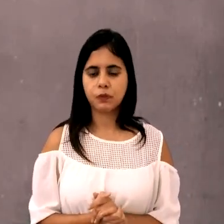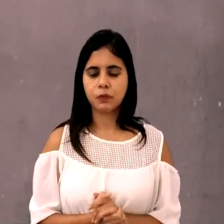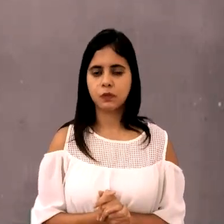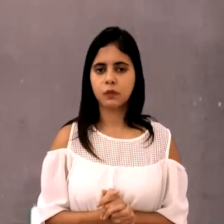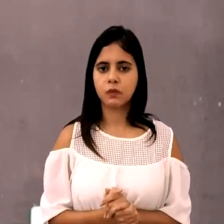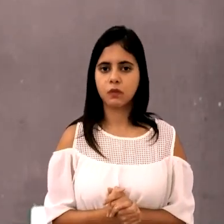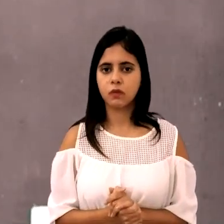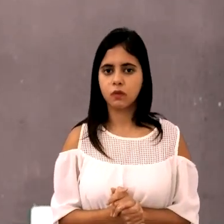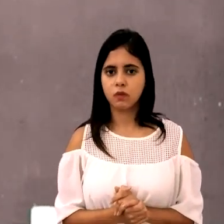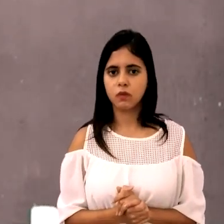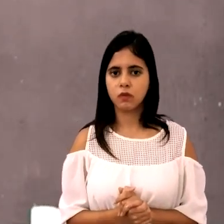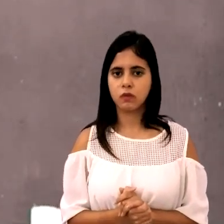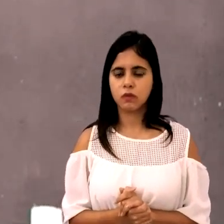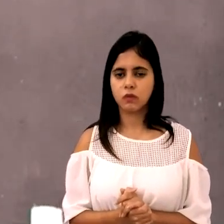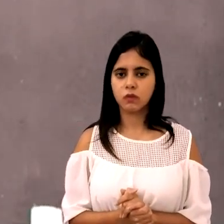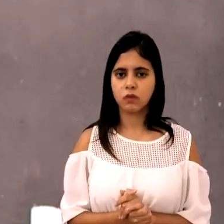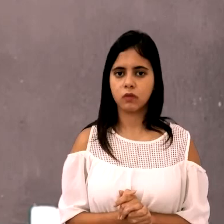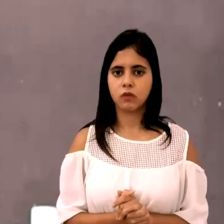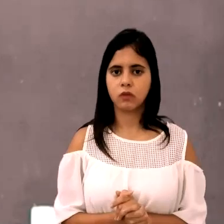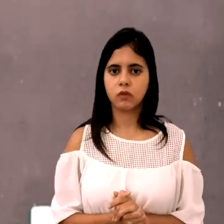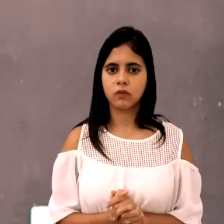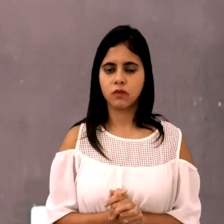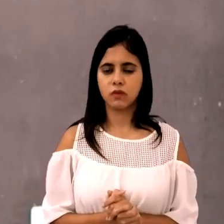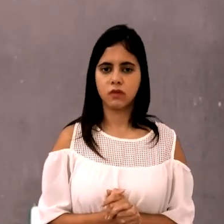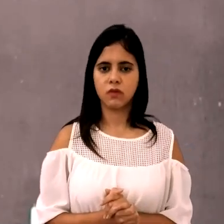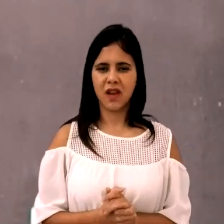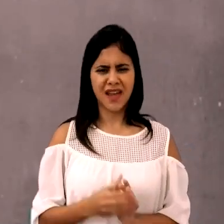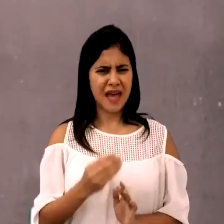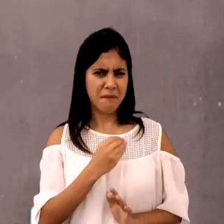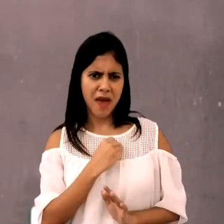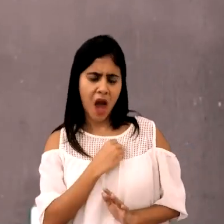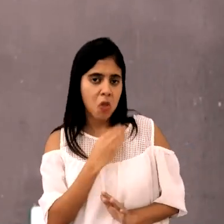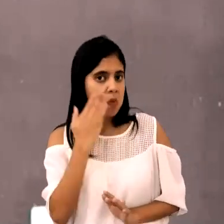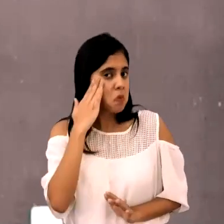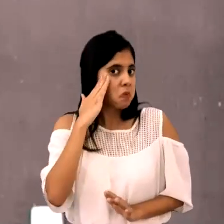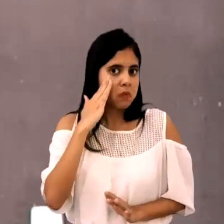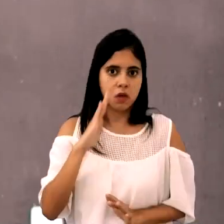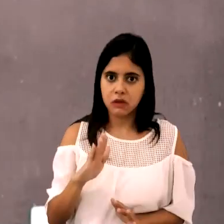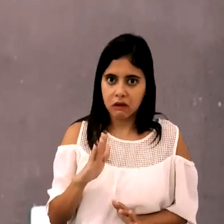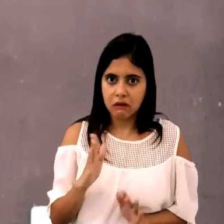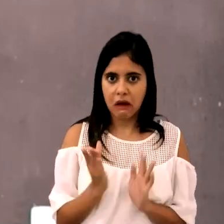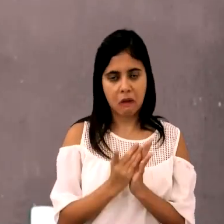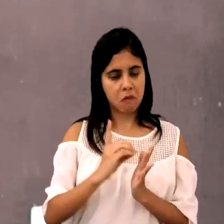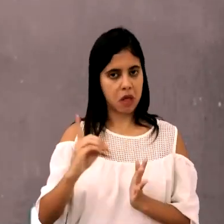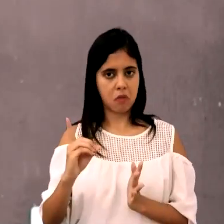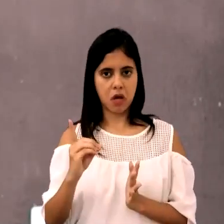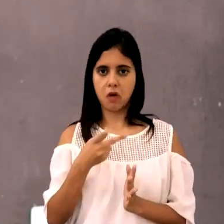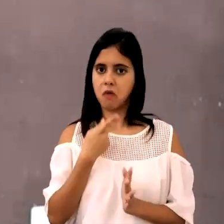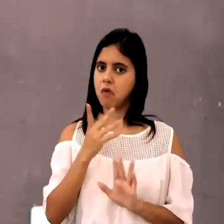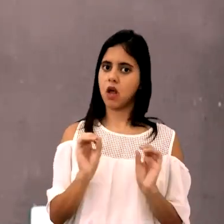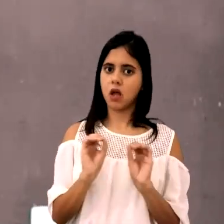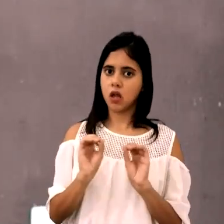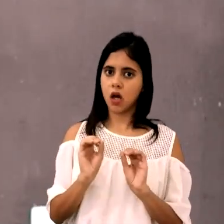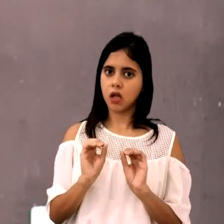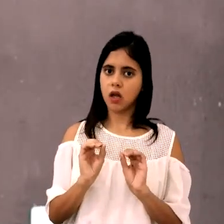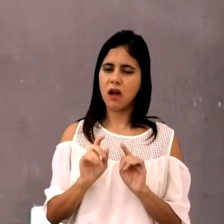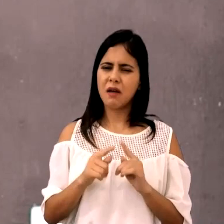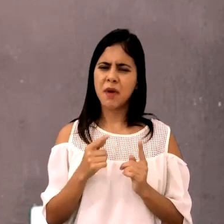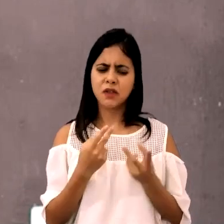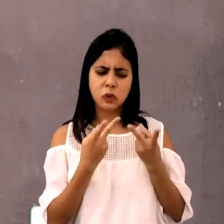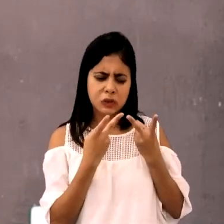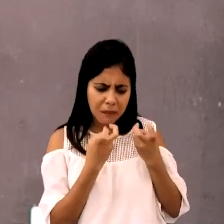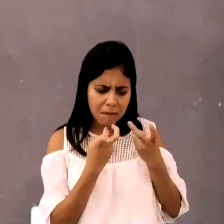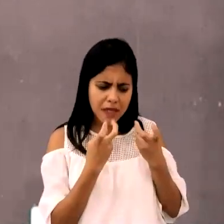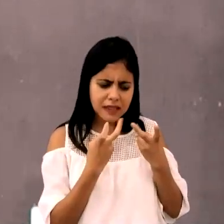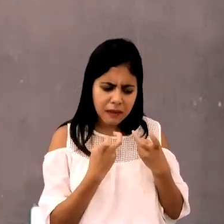Não podemos colocar pecado onde a Bíblia não diz que tem. A gente está apenas aqui julgando a intenção de um